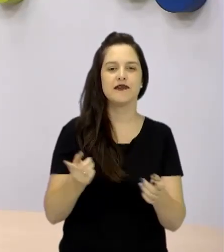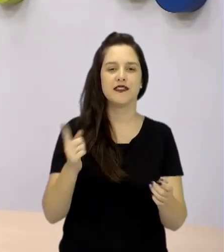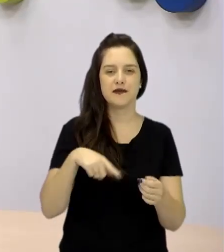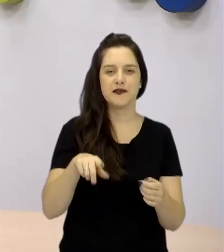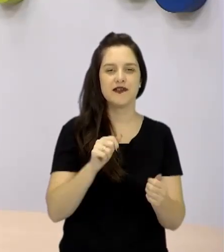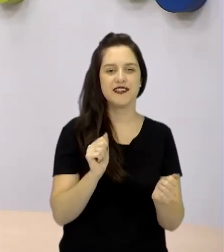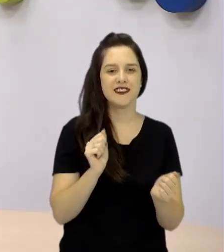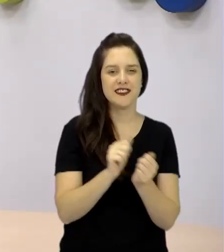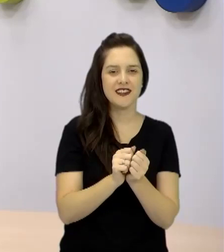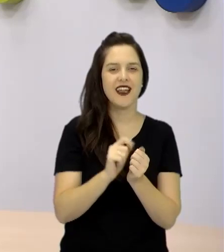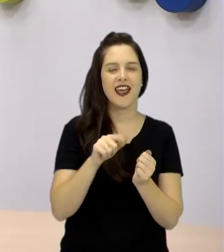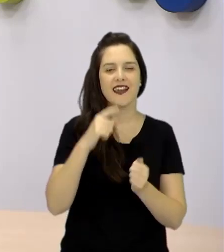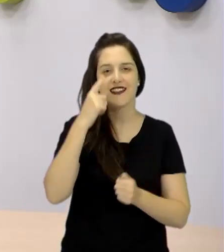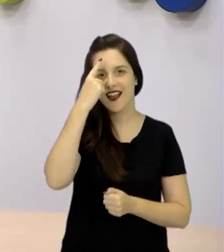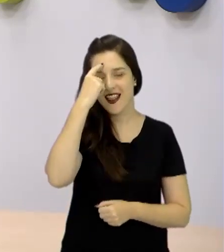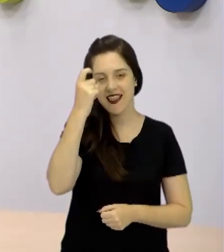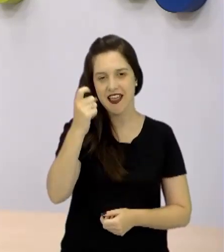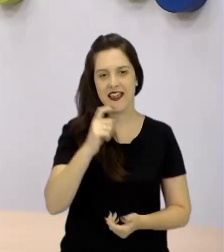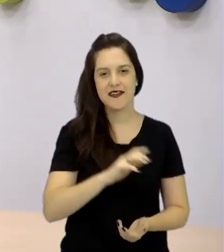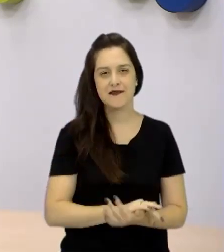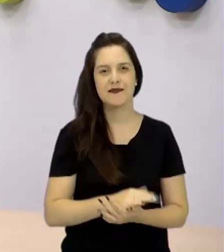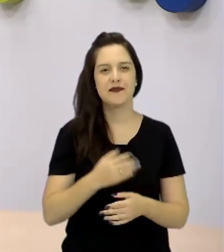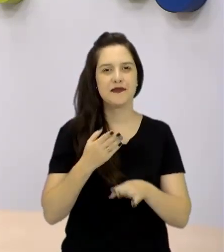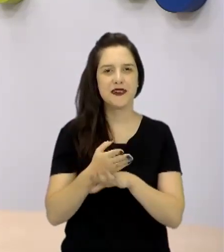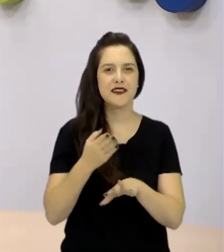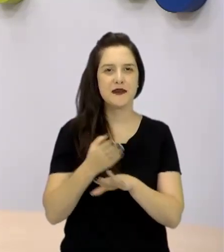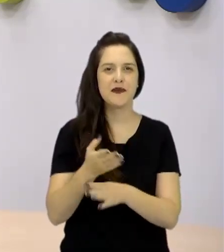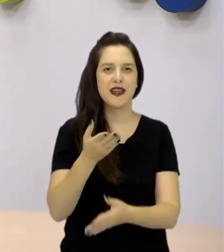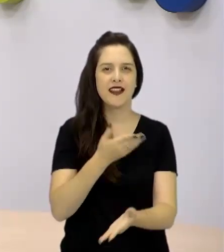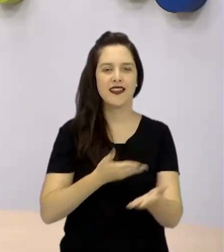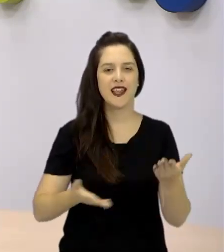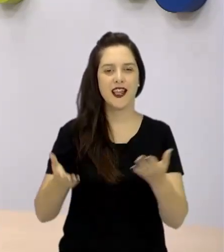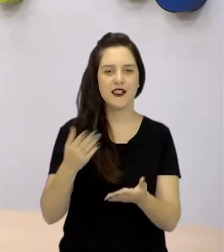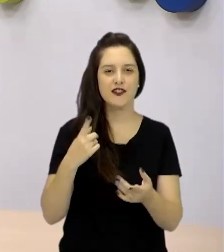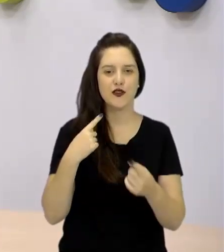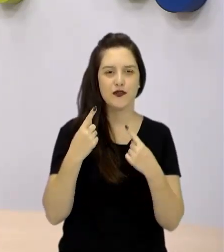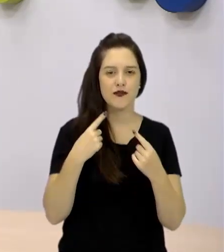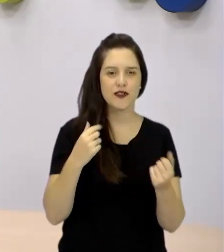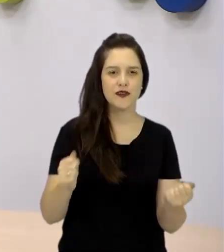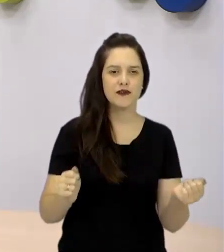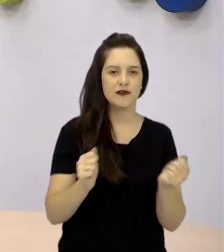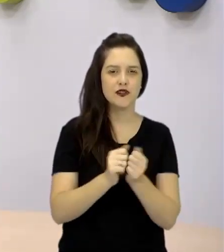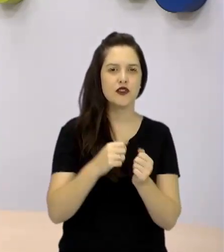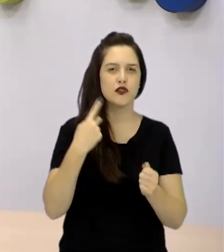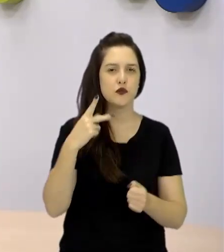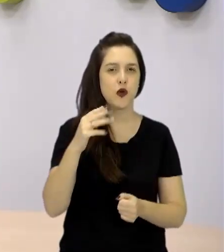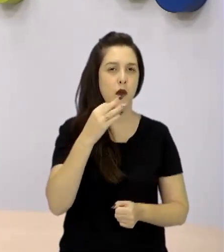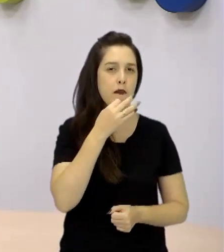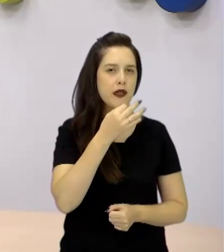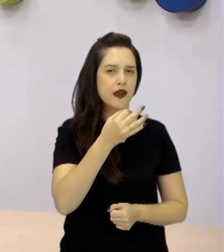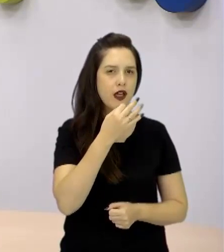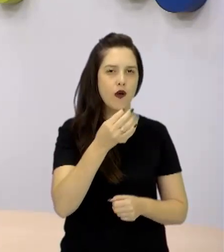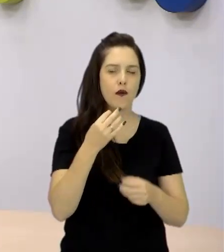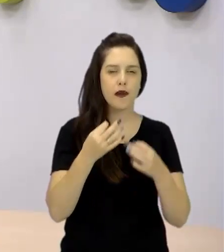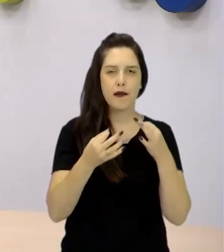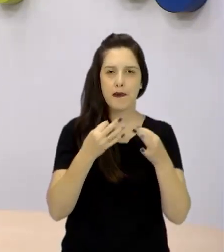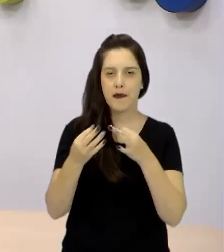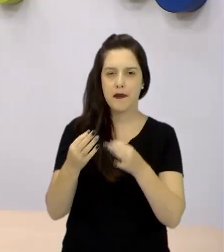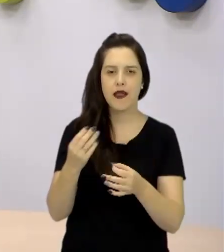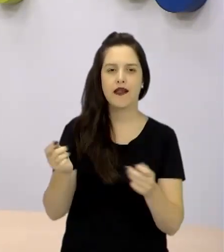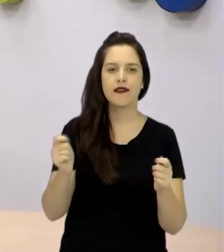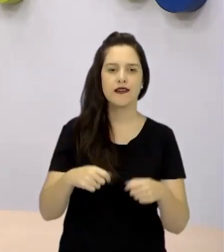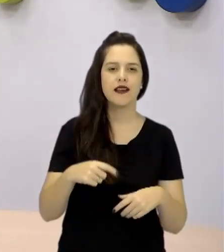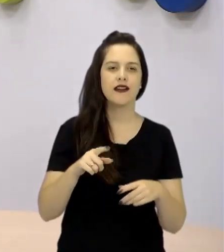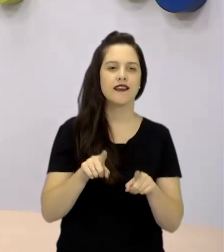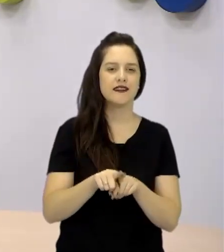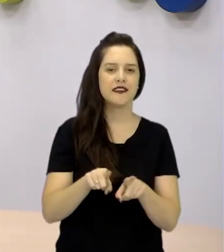e é essa a ideia, tá bom? Participem, interajam aqui, conversem com a gente, manda a sua opinião, manda os comentários, fala o que o Alexandre precisa